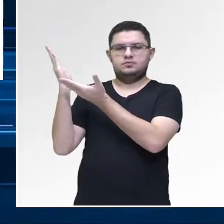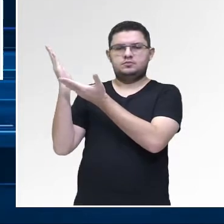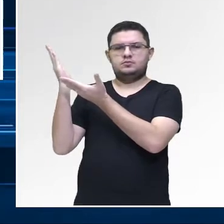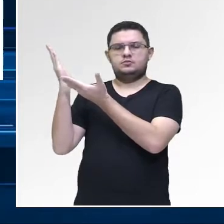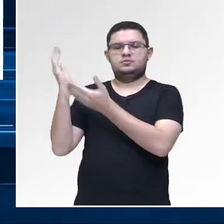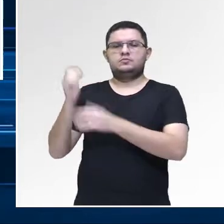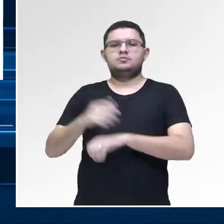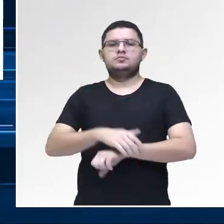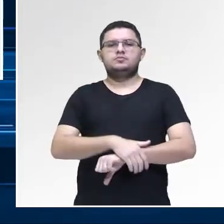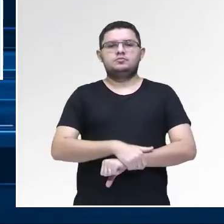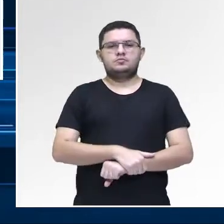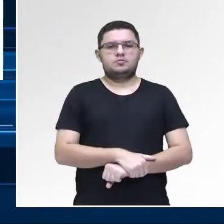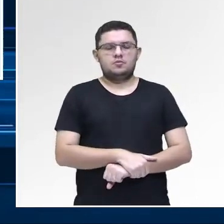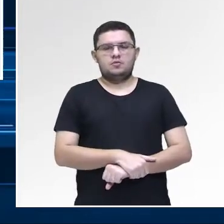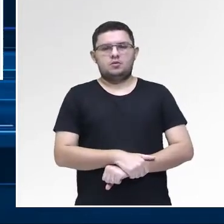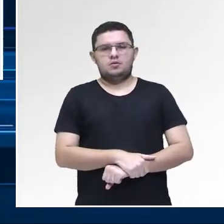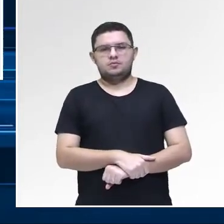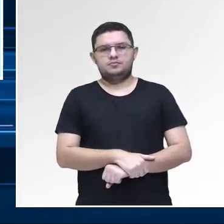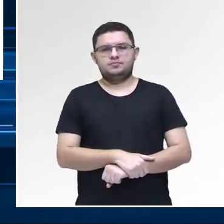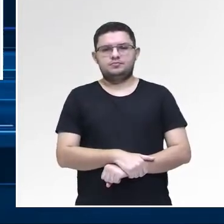globalização.